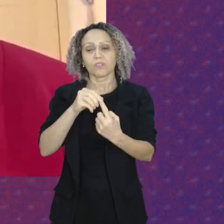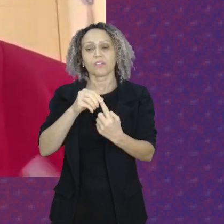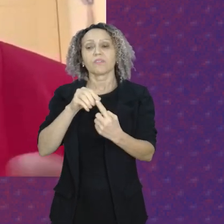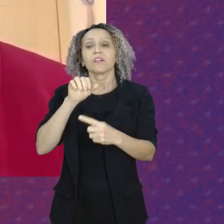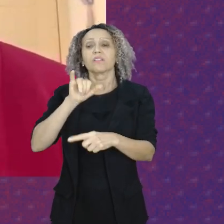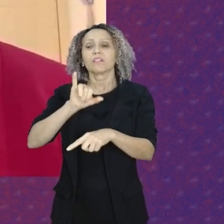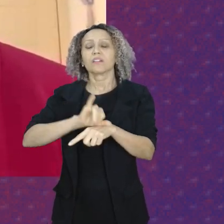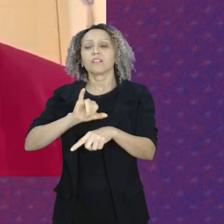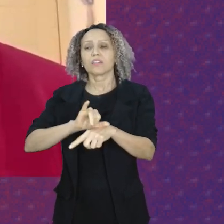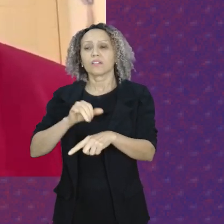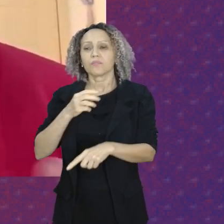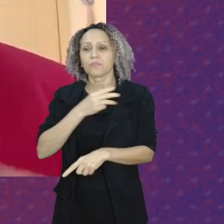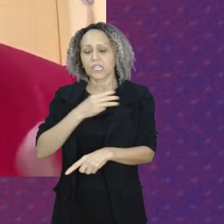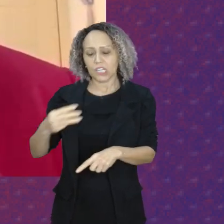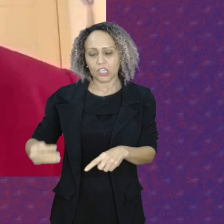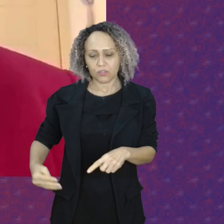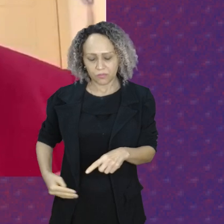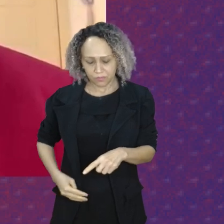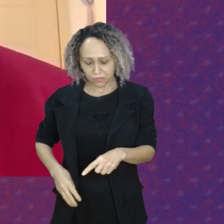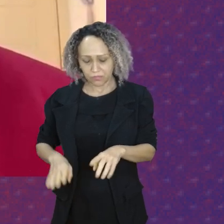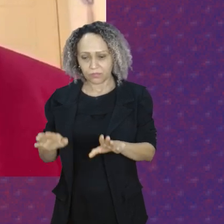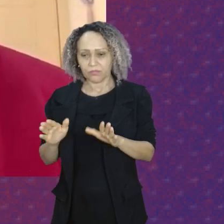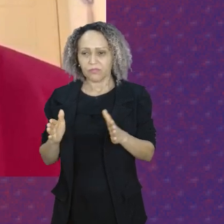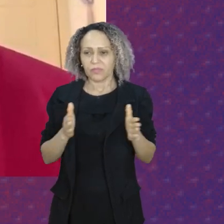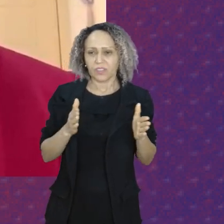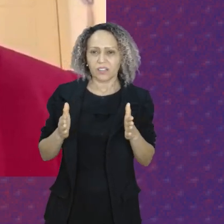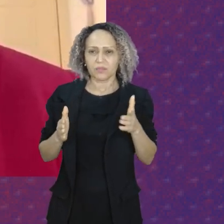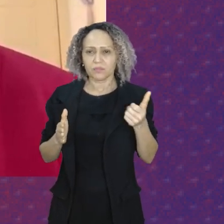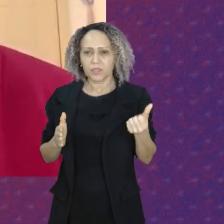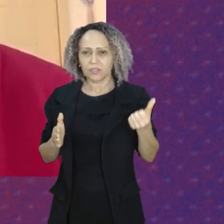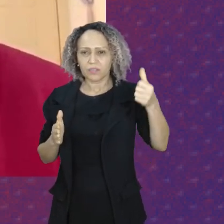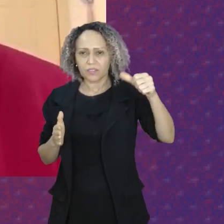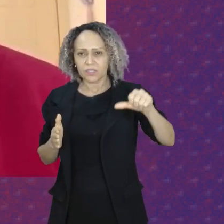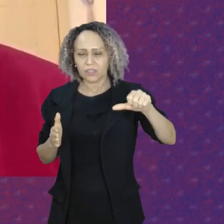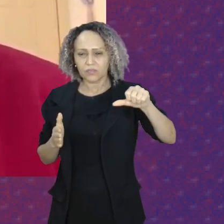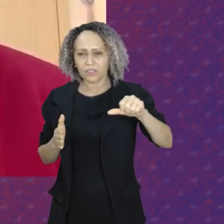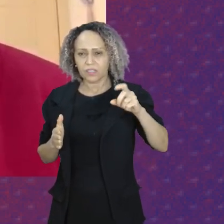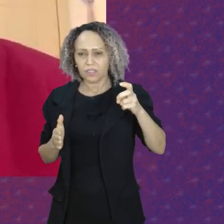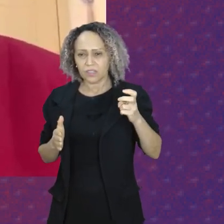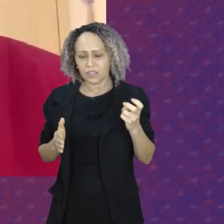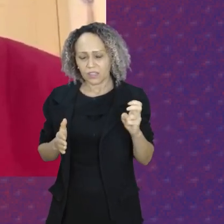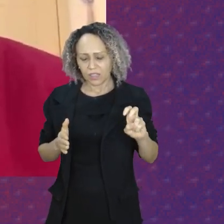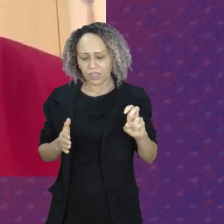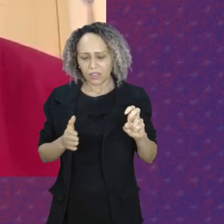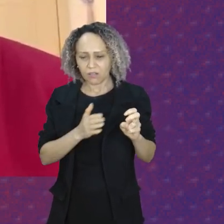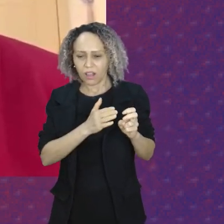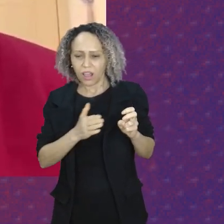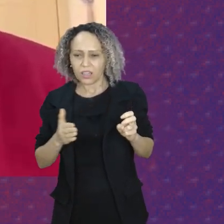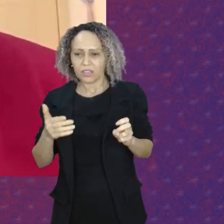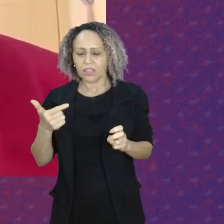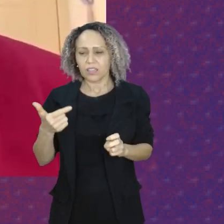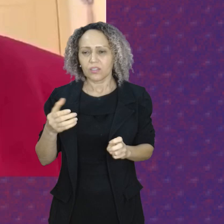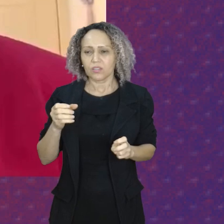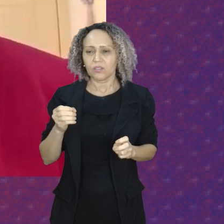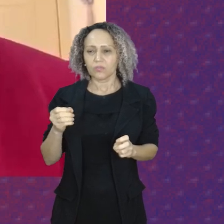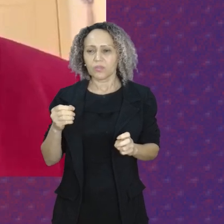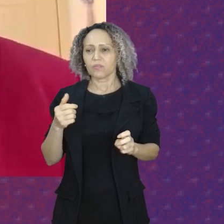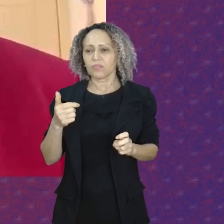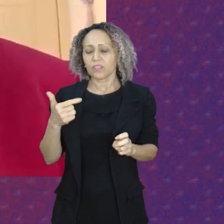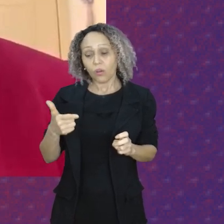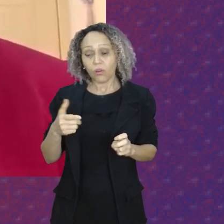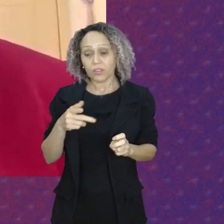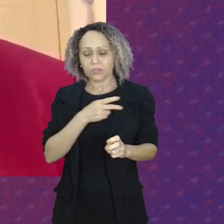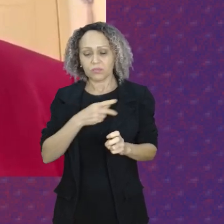nós tivemos, entre 1995 até 2002, durante o período do Fernando Henrique,